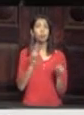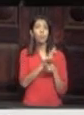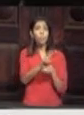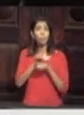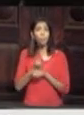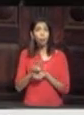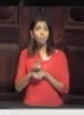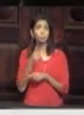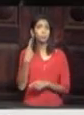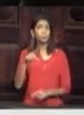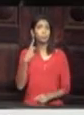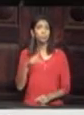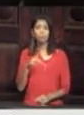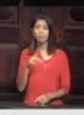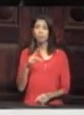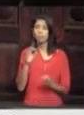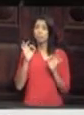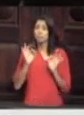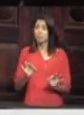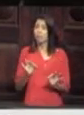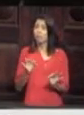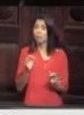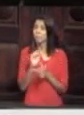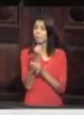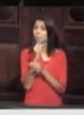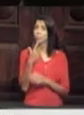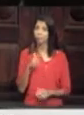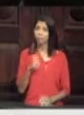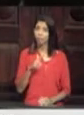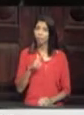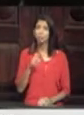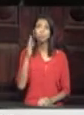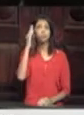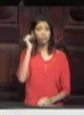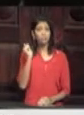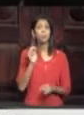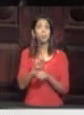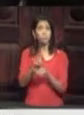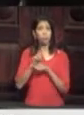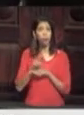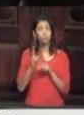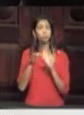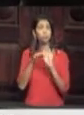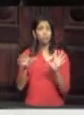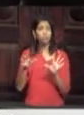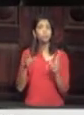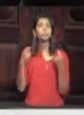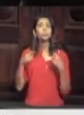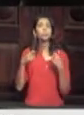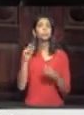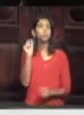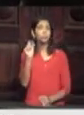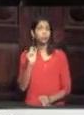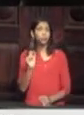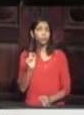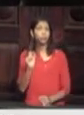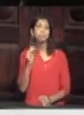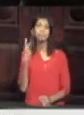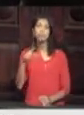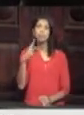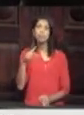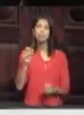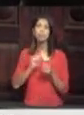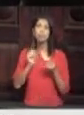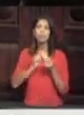que sequer está assegurado? Porque, como foi dito, para ser esse empréstimo ser liberado, faz-se necessário a aprovação